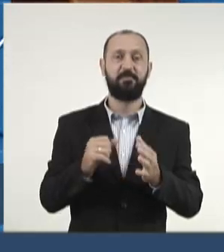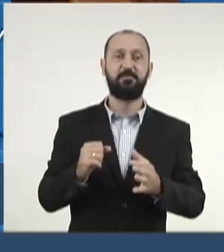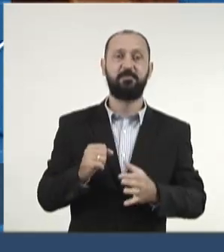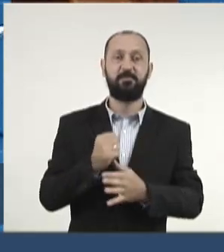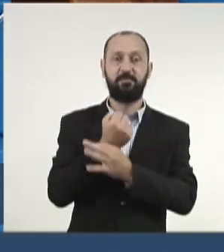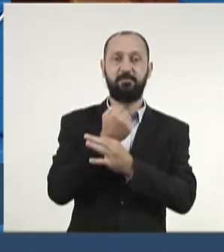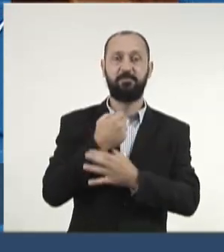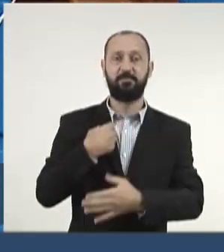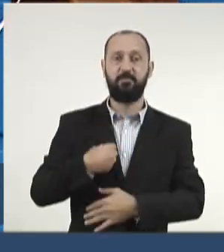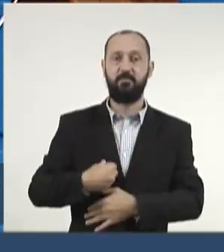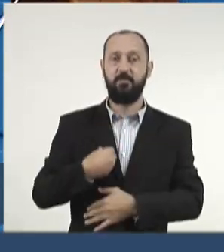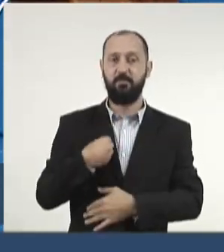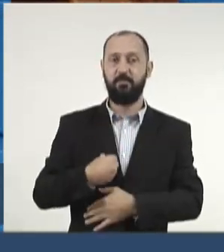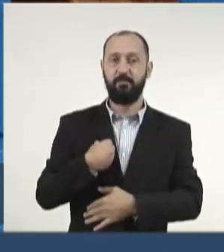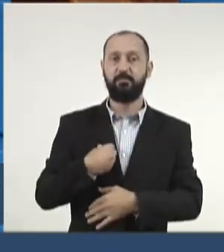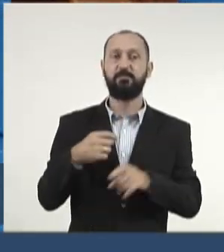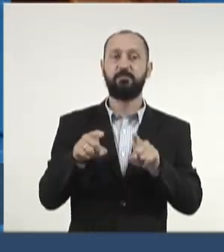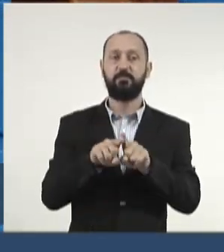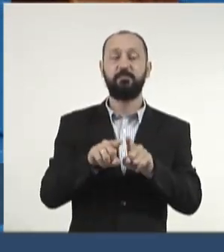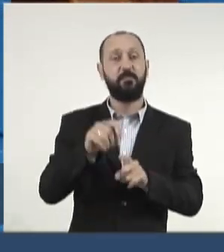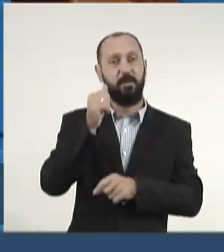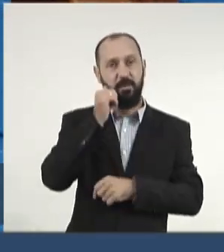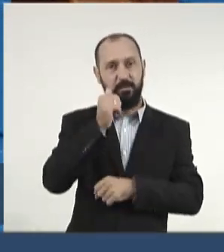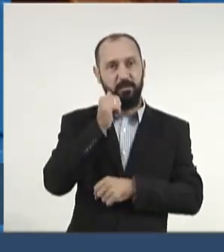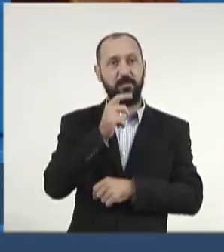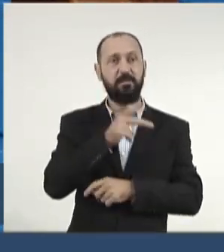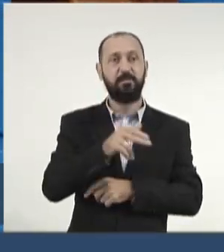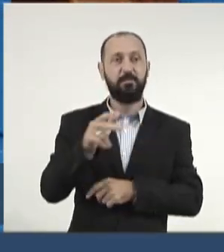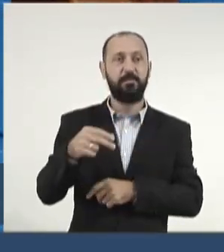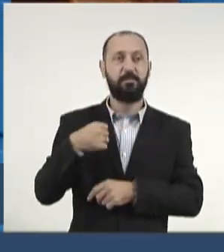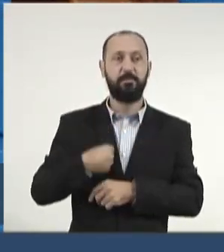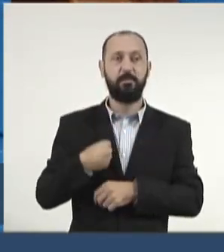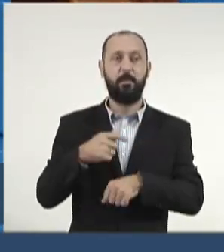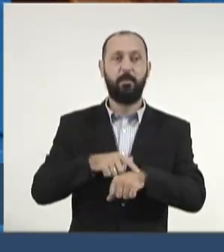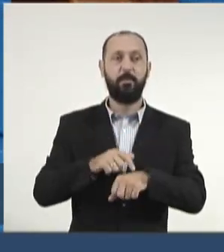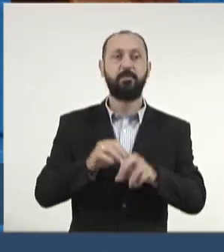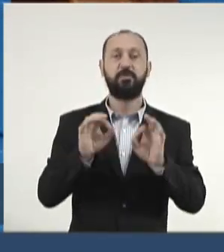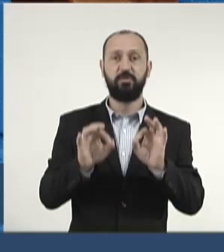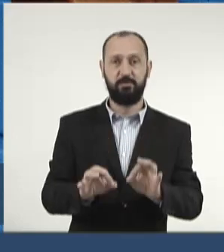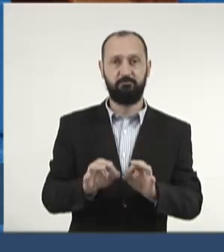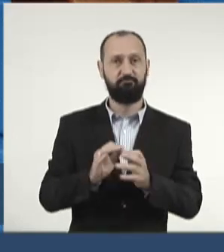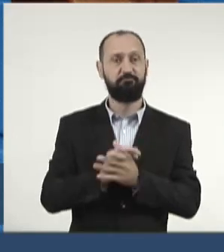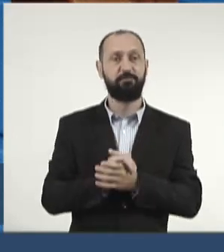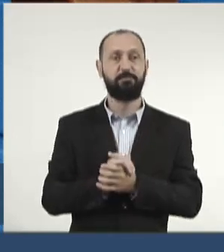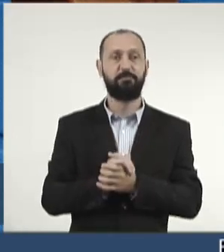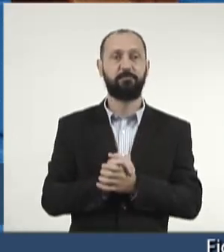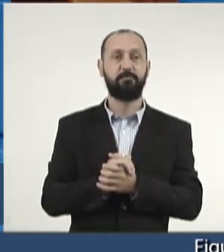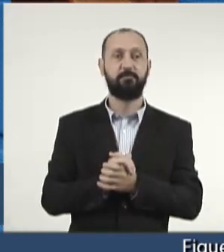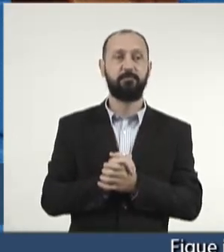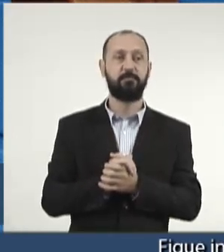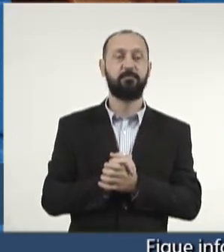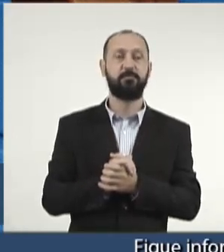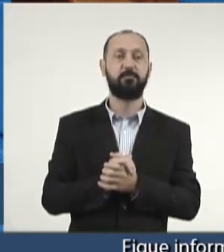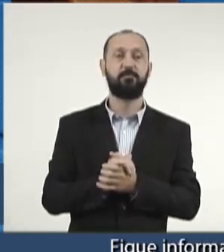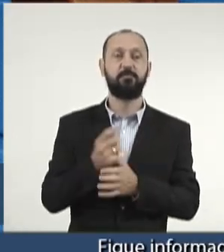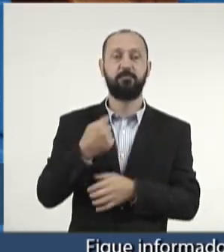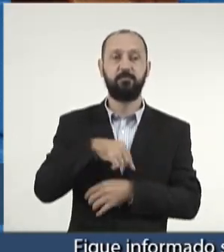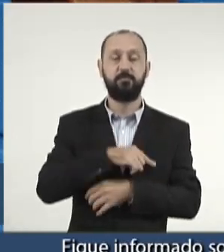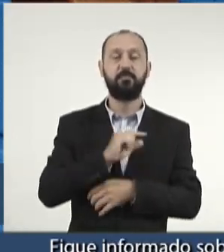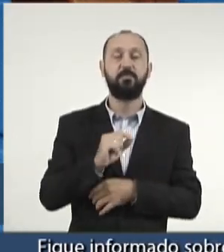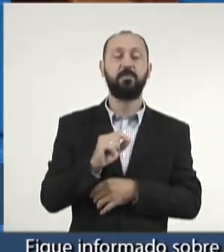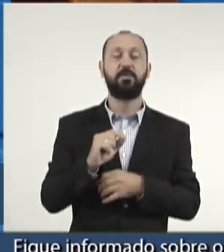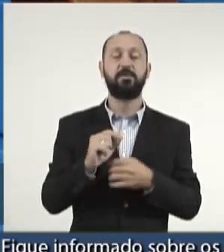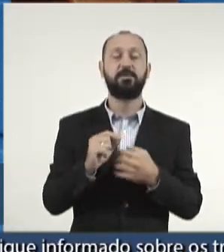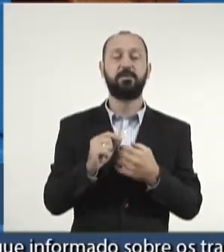garantir a participação também feminina em situações adequadas. Nós aqui